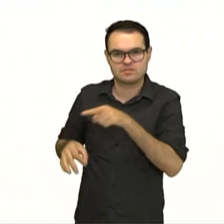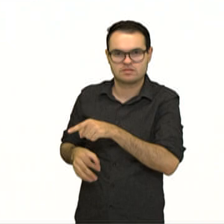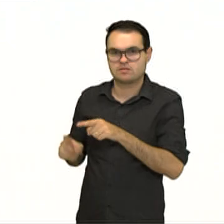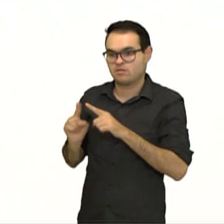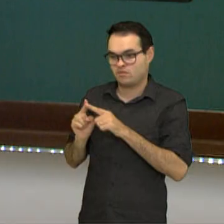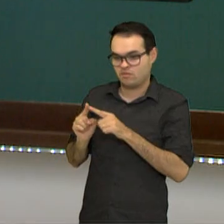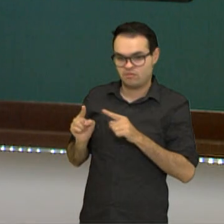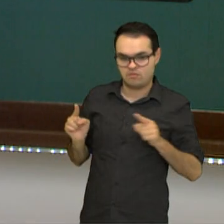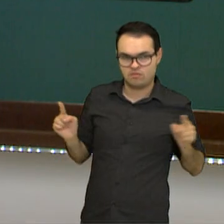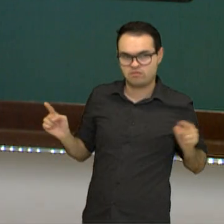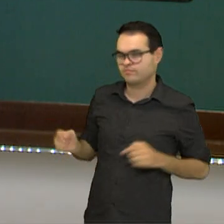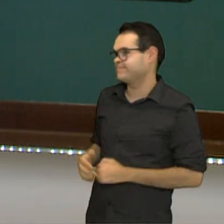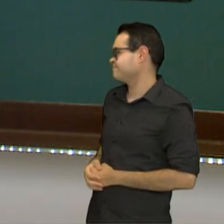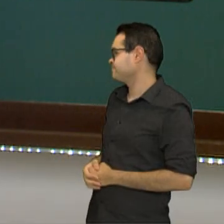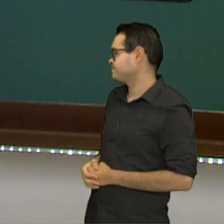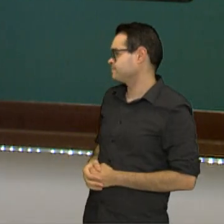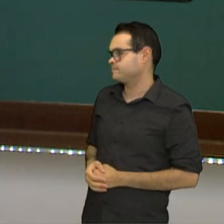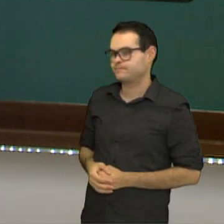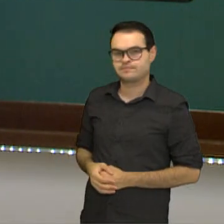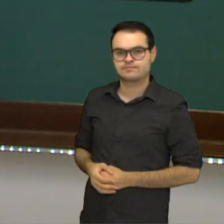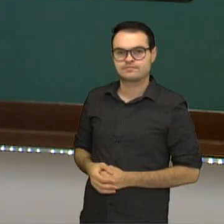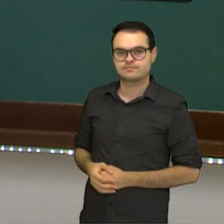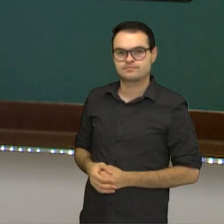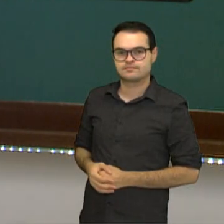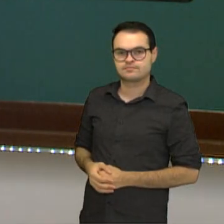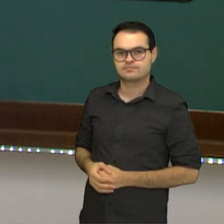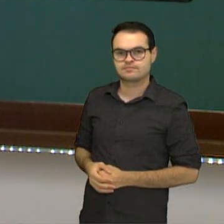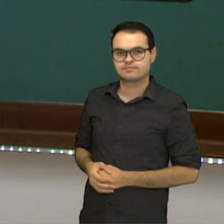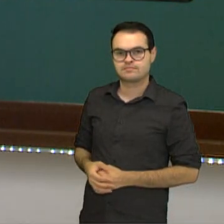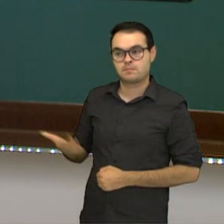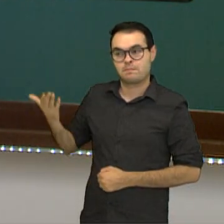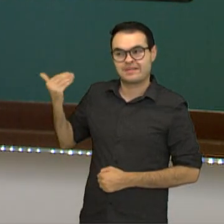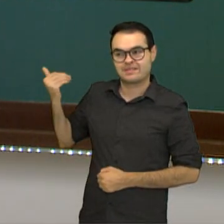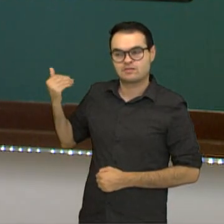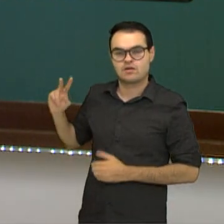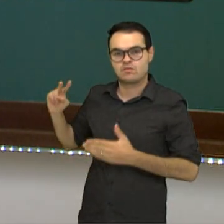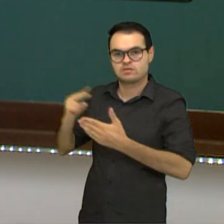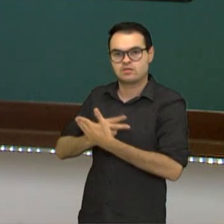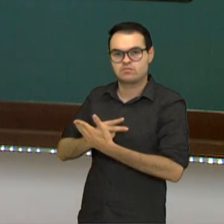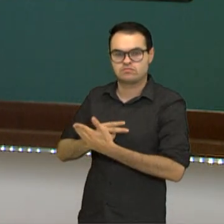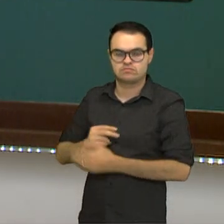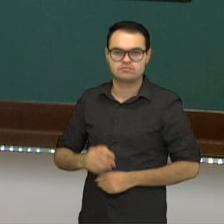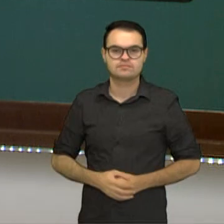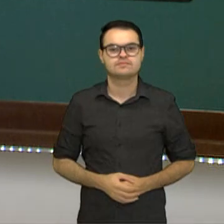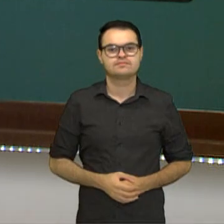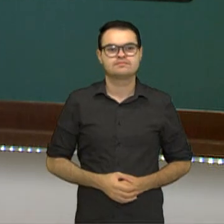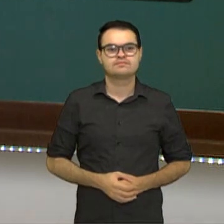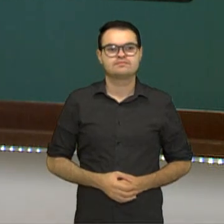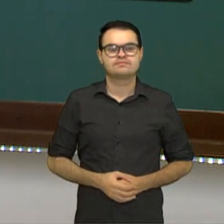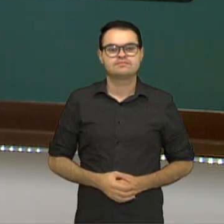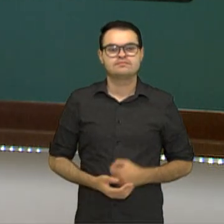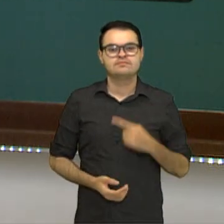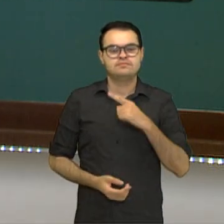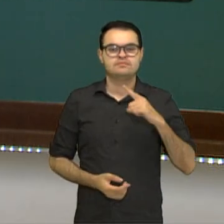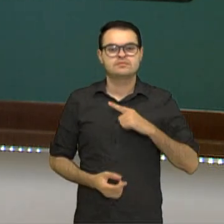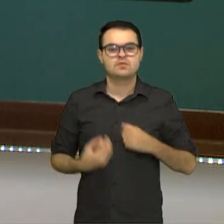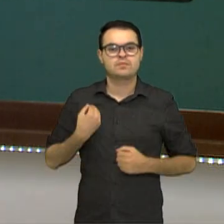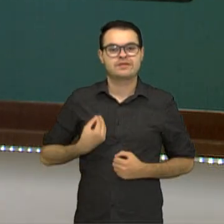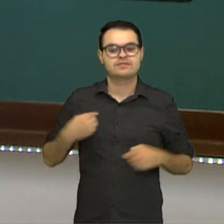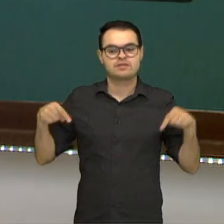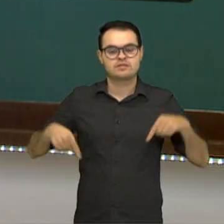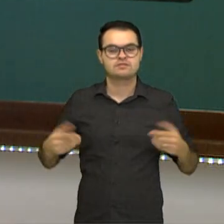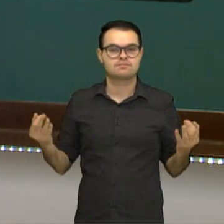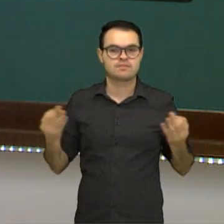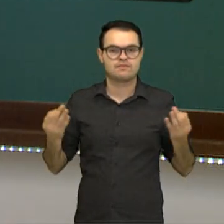do tempo, ó. 2 ações que aconteceram simultaneamente lá no passado, ok? E temos aqui o presente